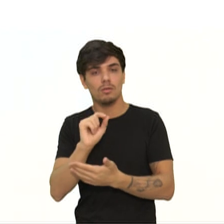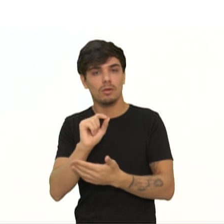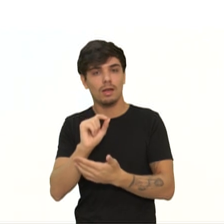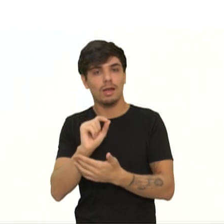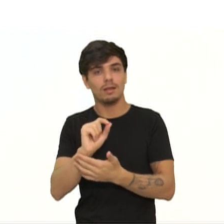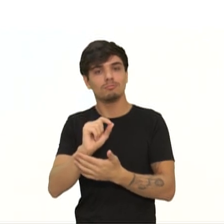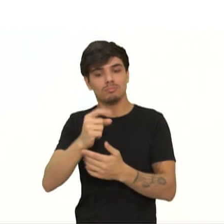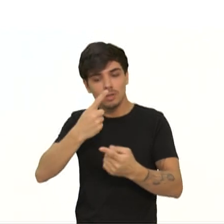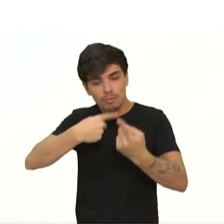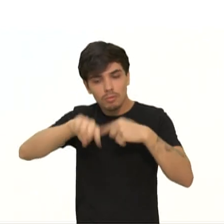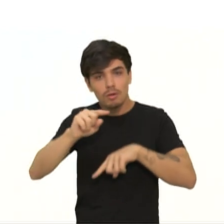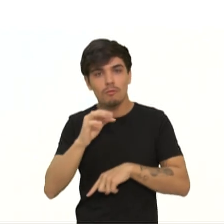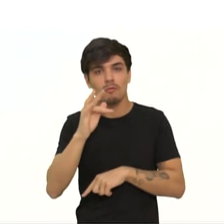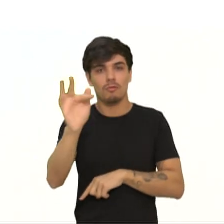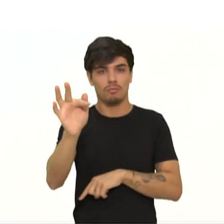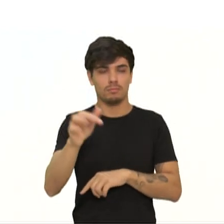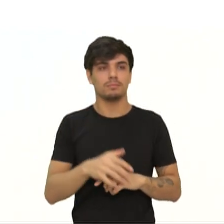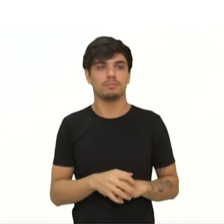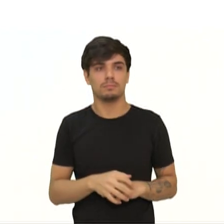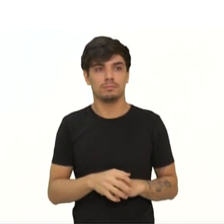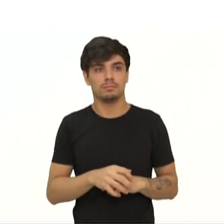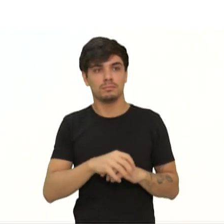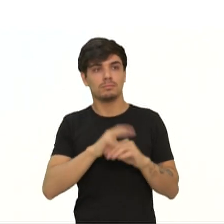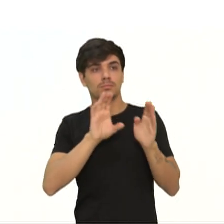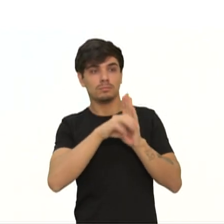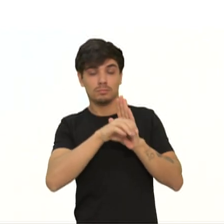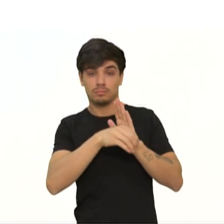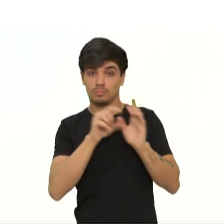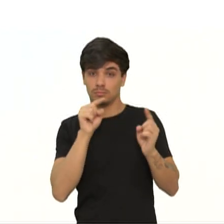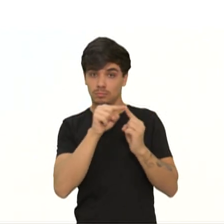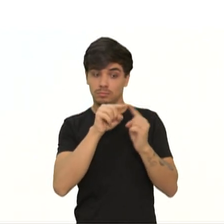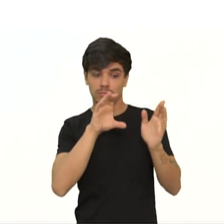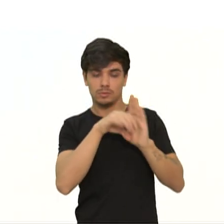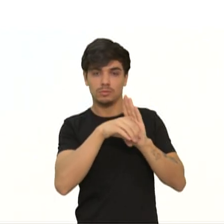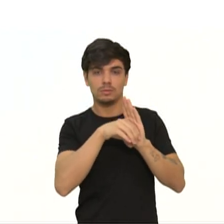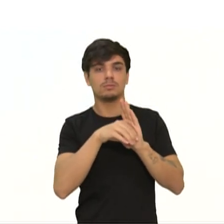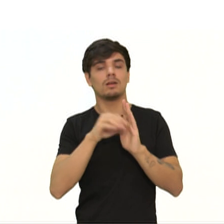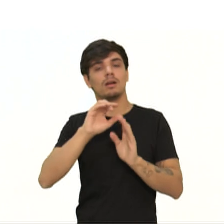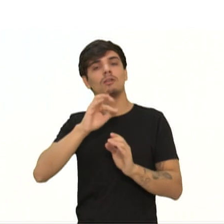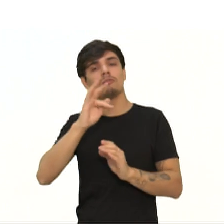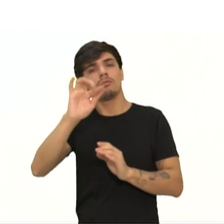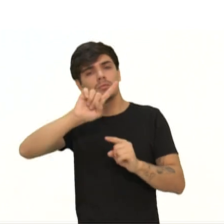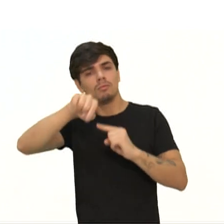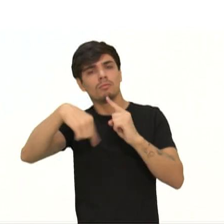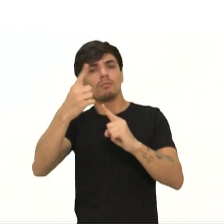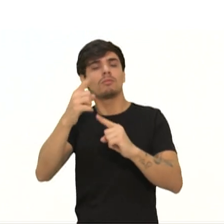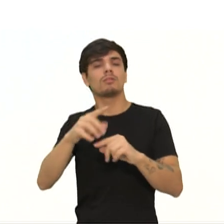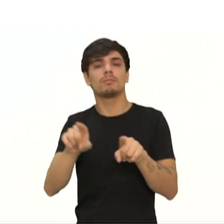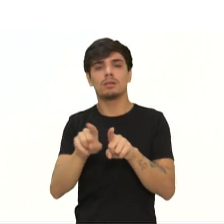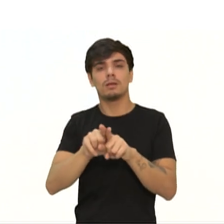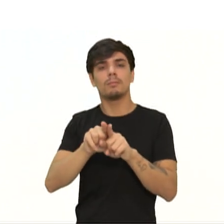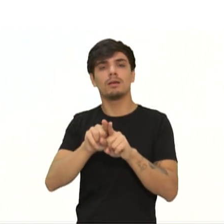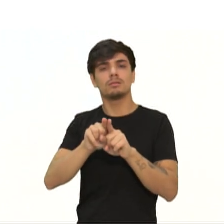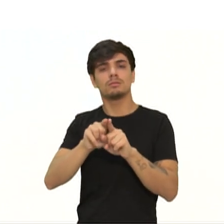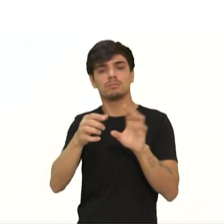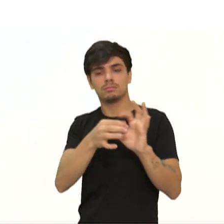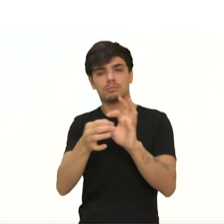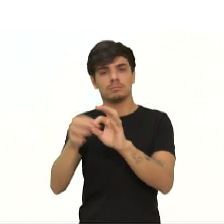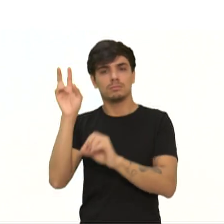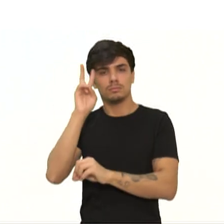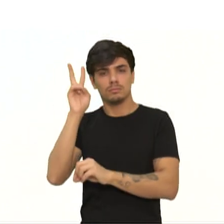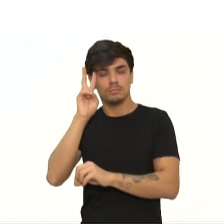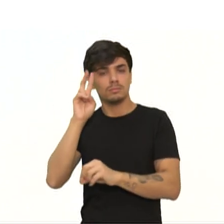futurismo. Então, o objetivo da aula é conceituar o futurismo através do conceito histórico, contexto histórico, suas características e principais